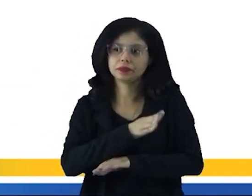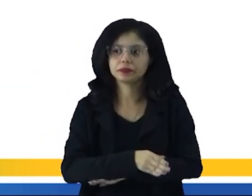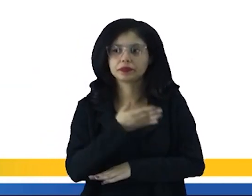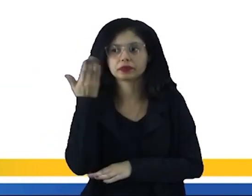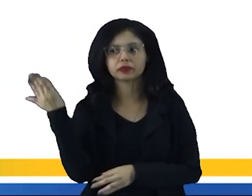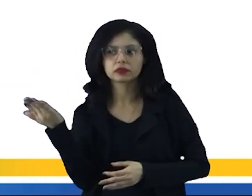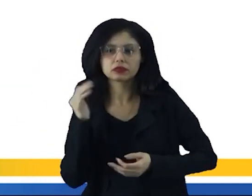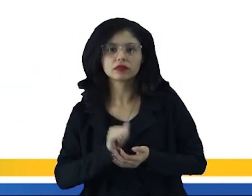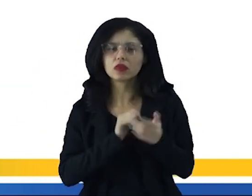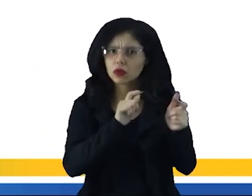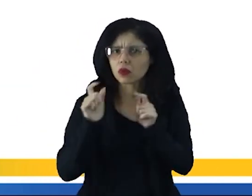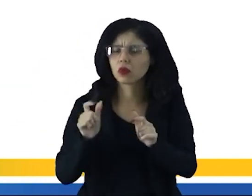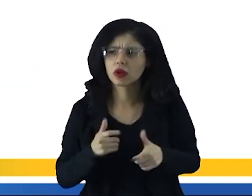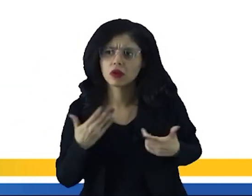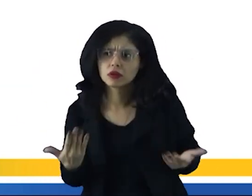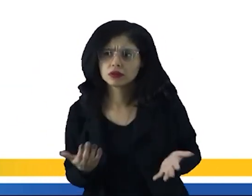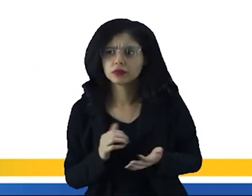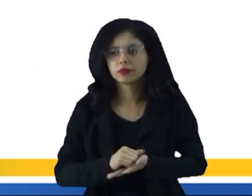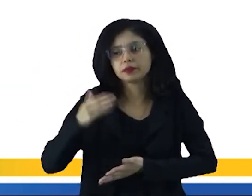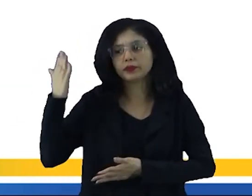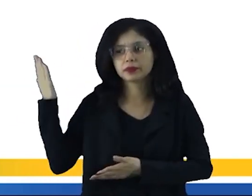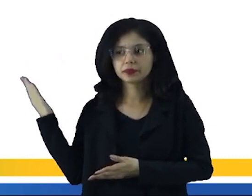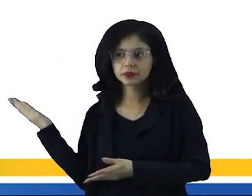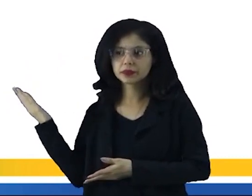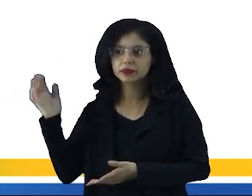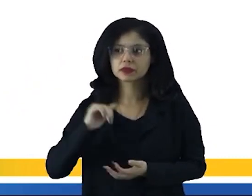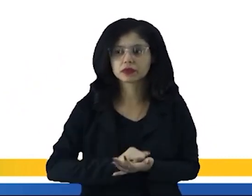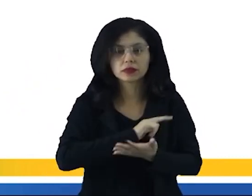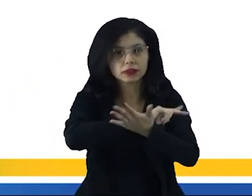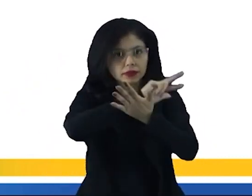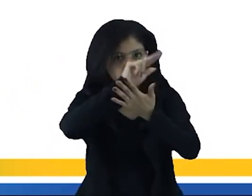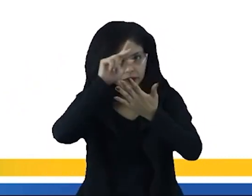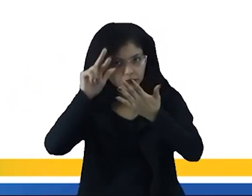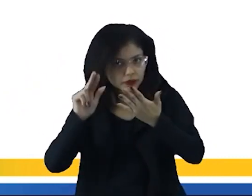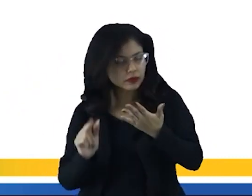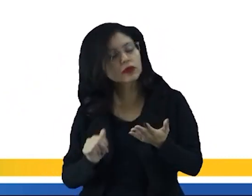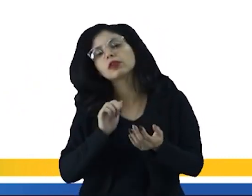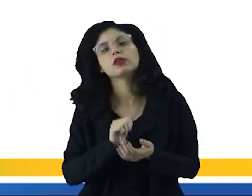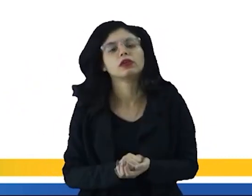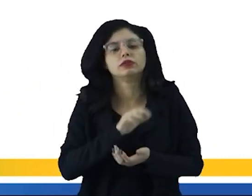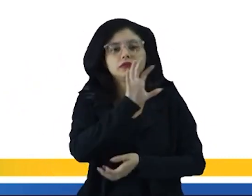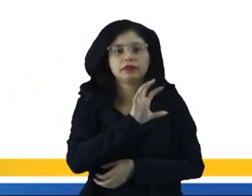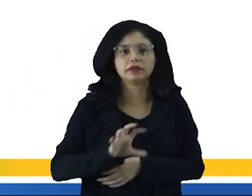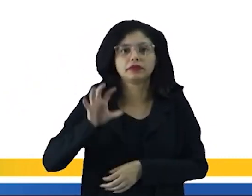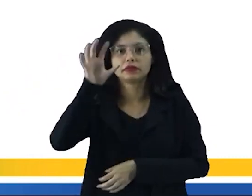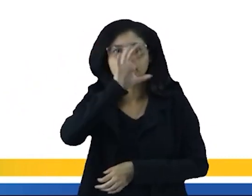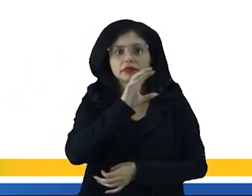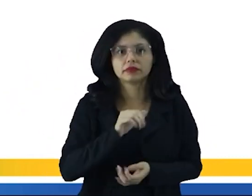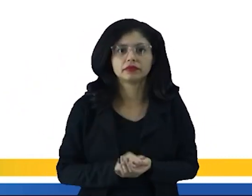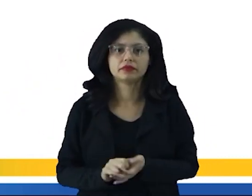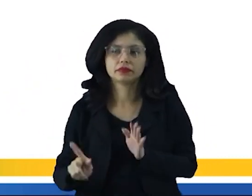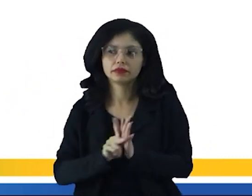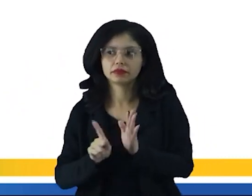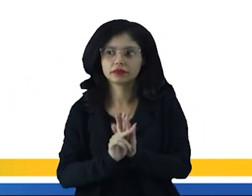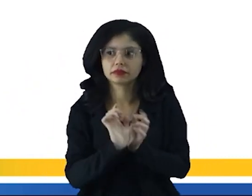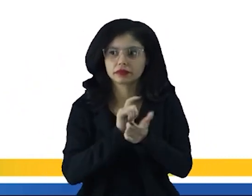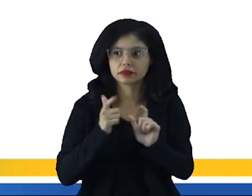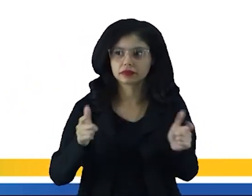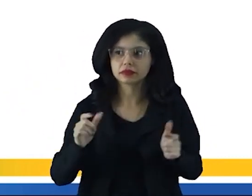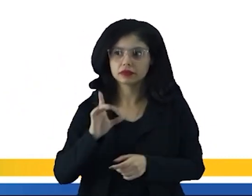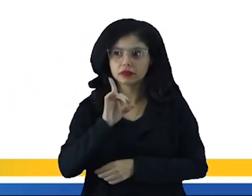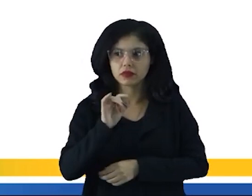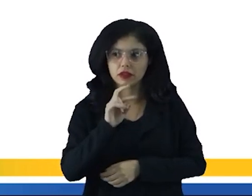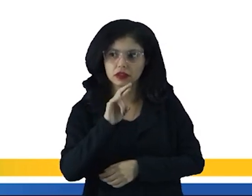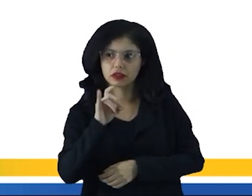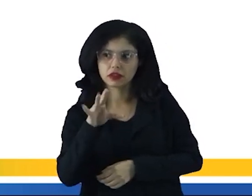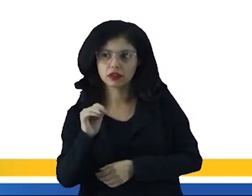então onde é que está essa localização deles. Olha só, existem vários desertos nessa localidade, mas eu quero dar ênfase para o